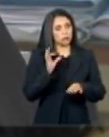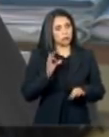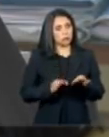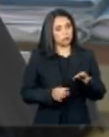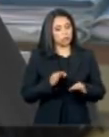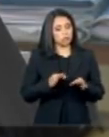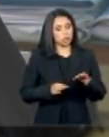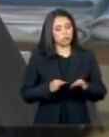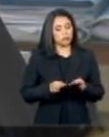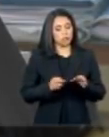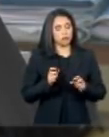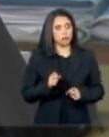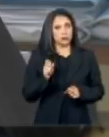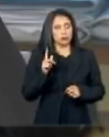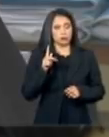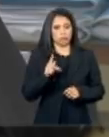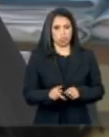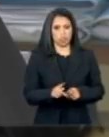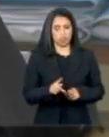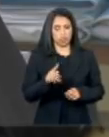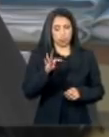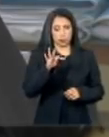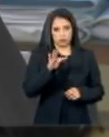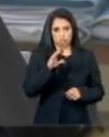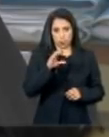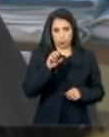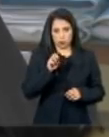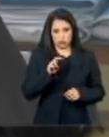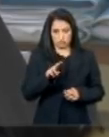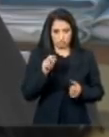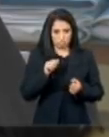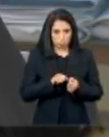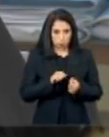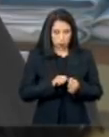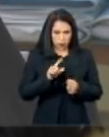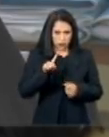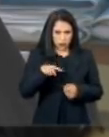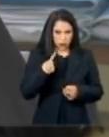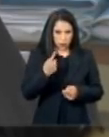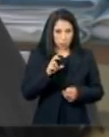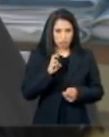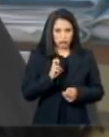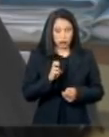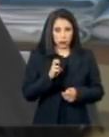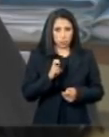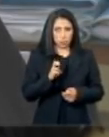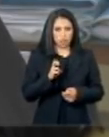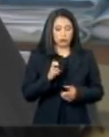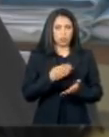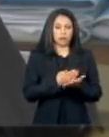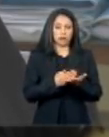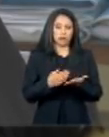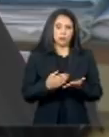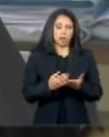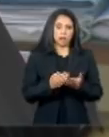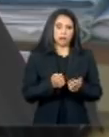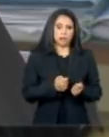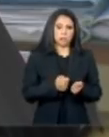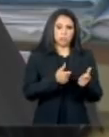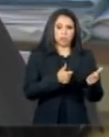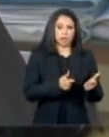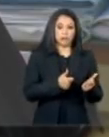da aposentadoria pelo tcu seja realizada após cinco anos contados da concessão do benefício é